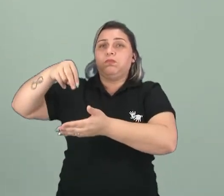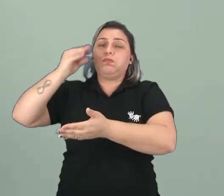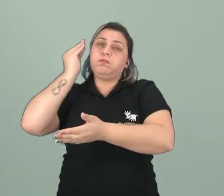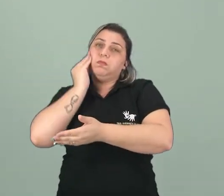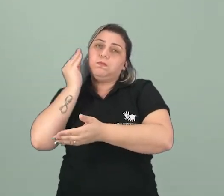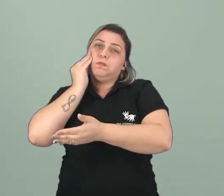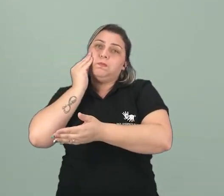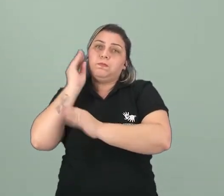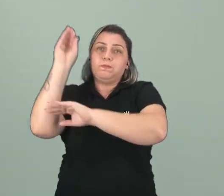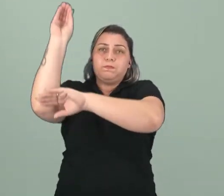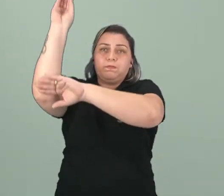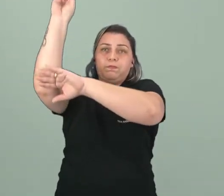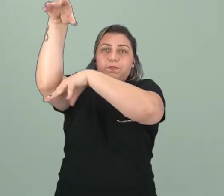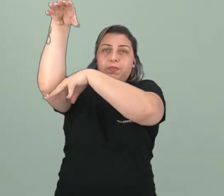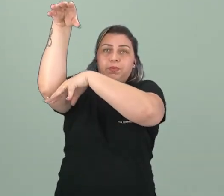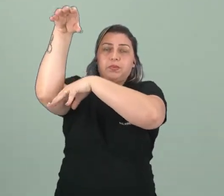tentar